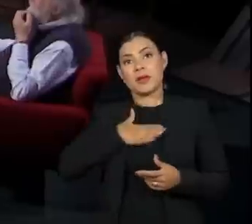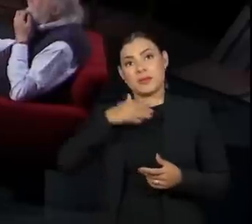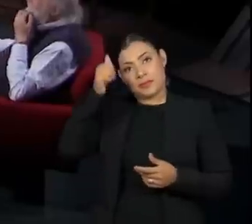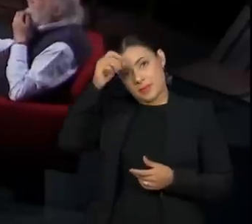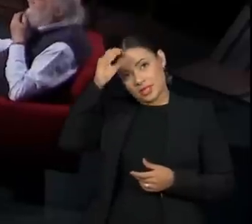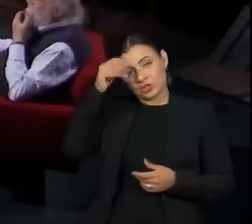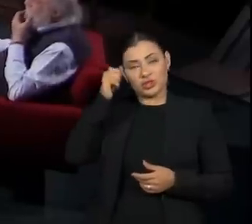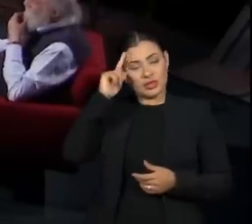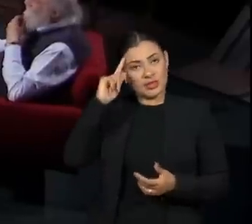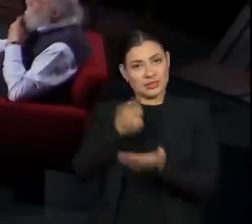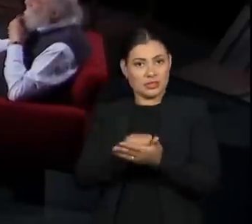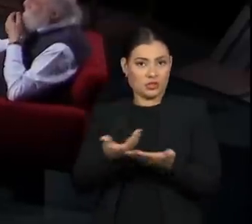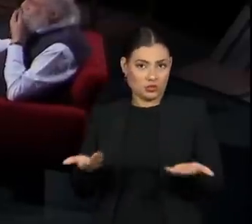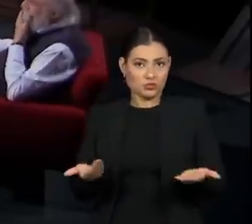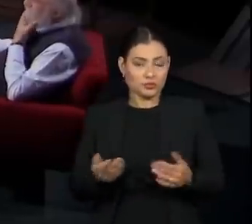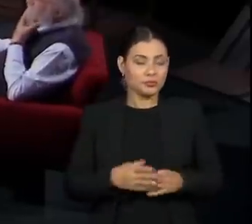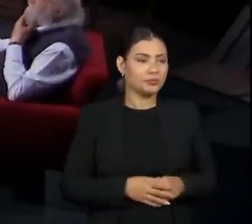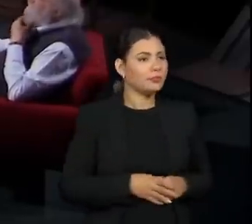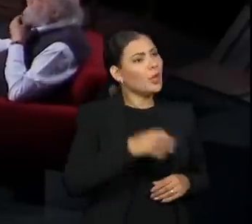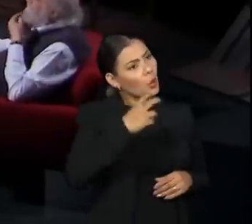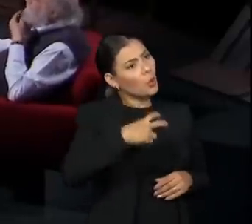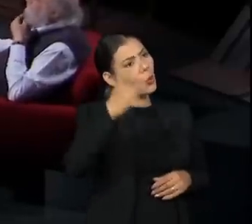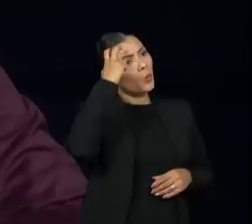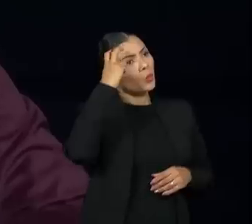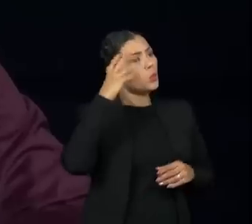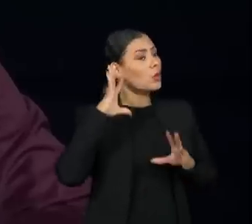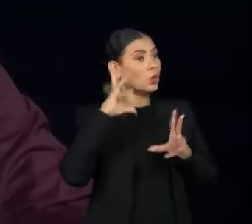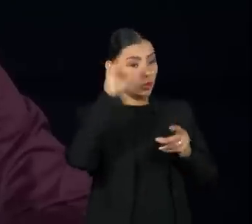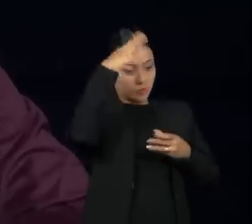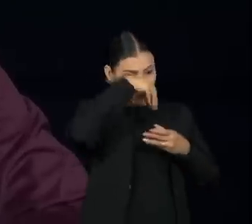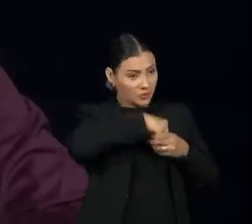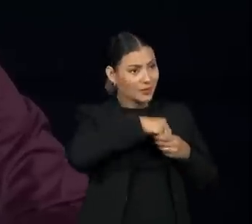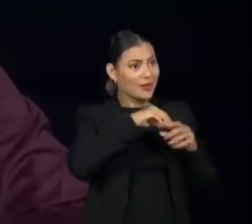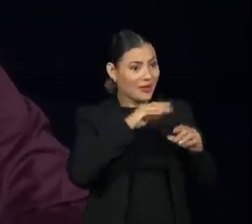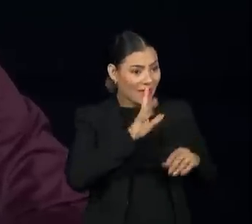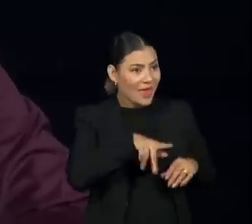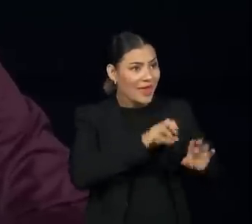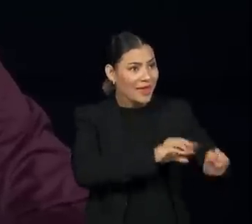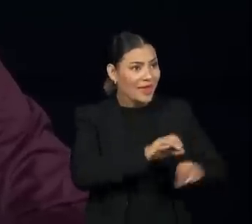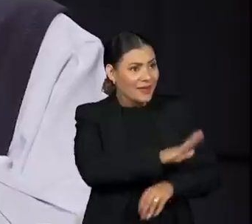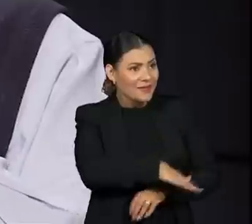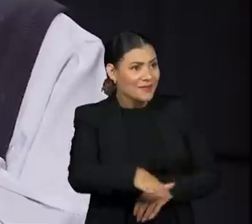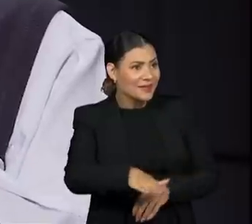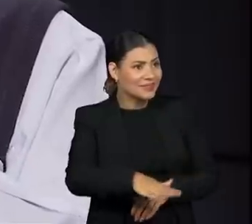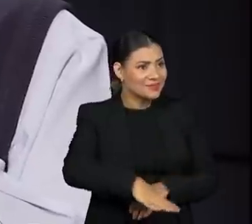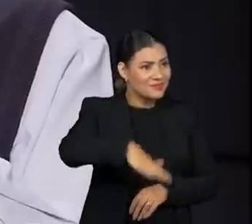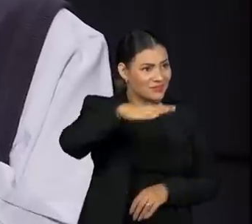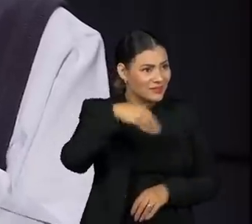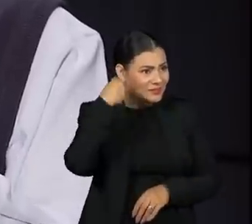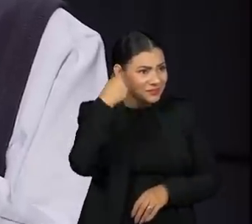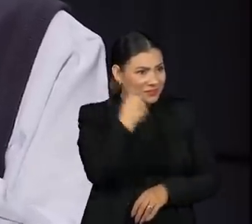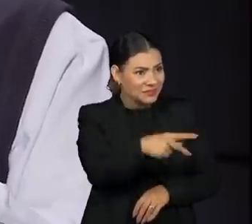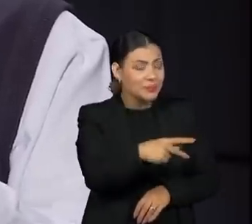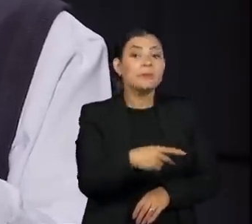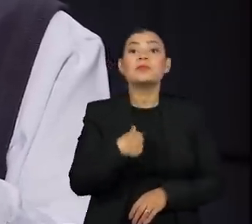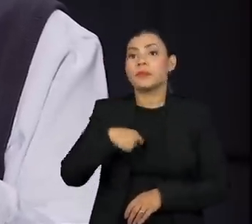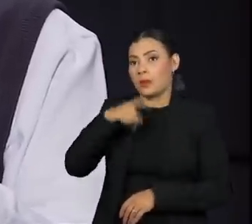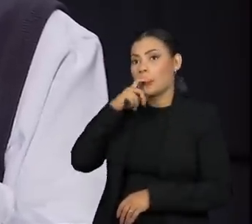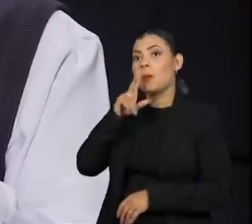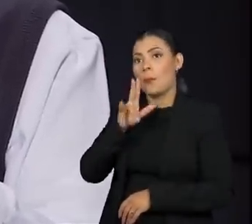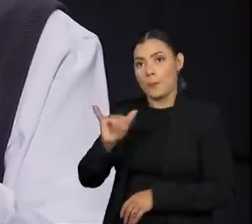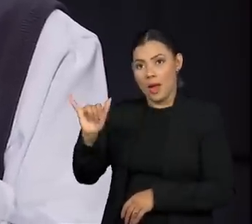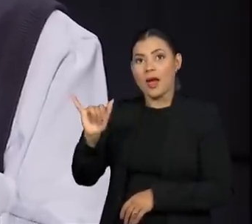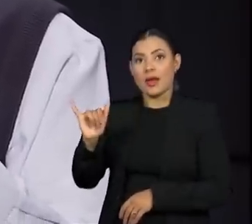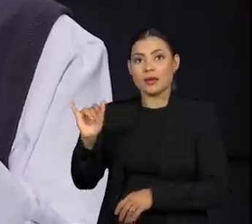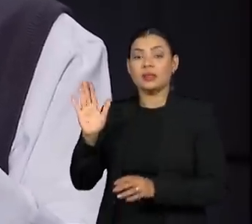essas culturas todas elas estavam presentes assim na sua infância bom meu pai tinha feito Engenharia